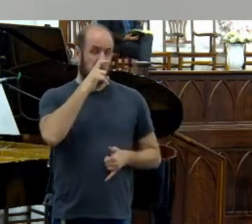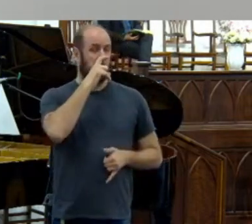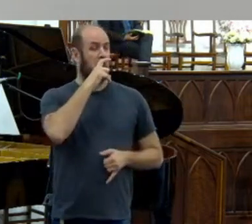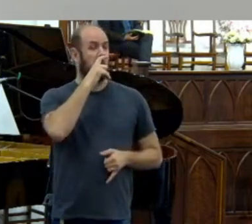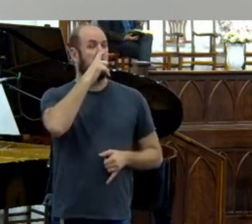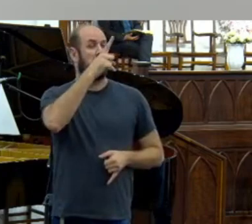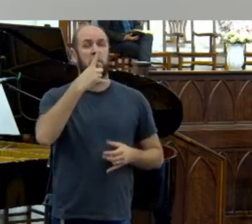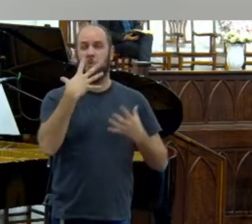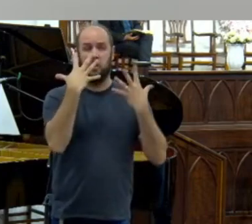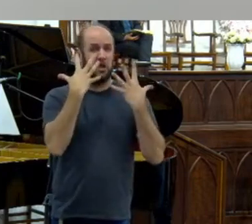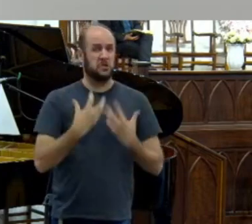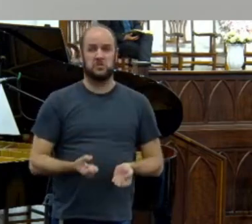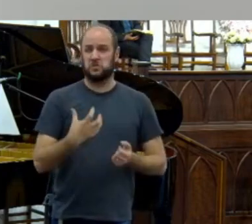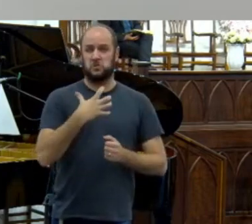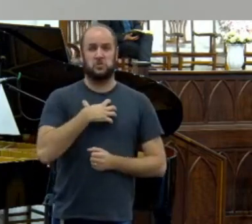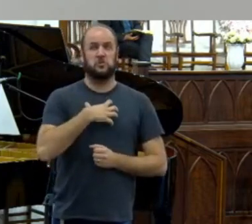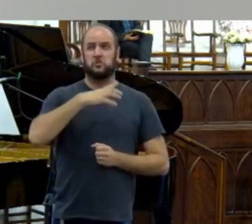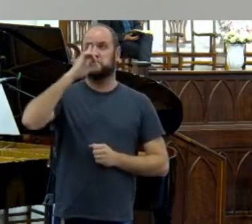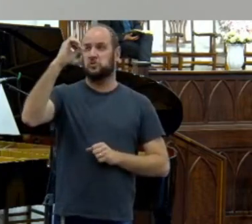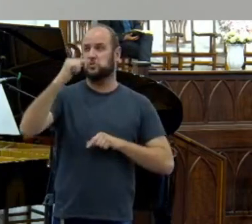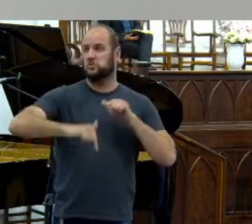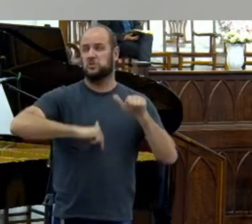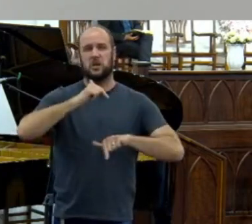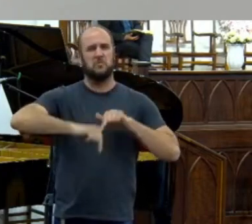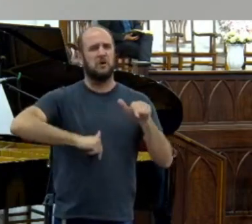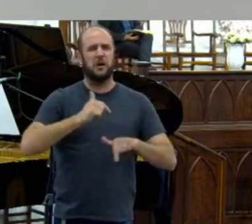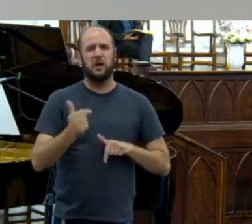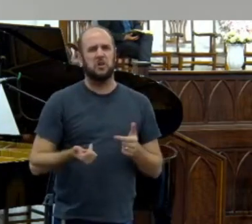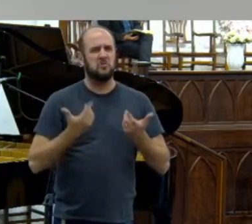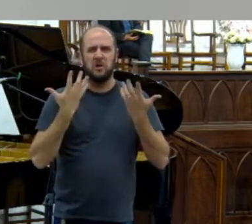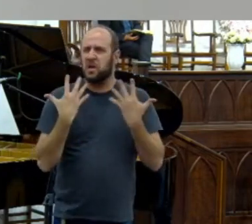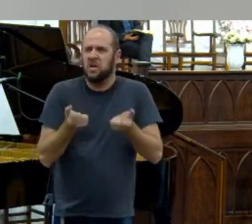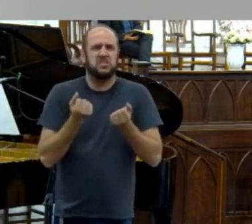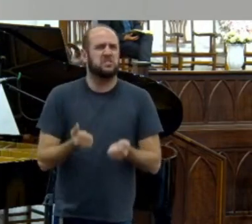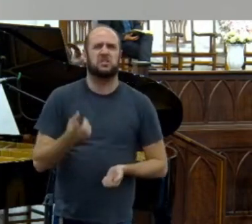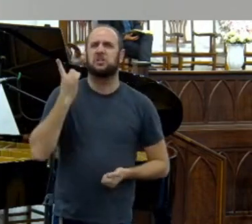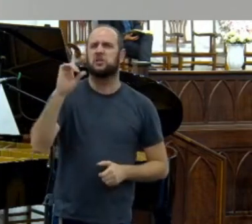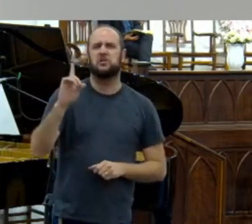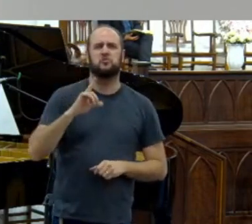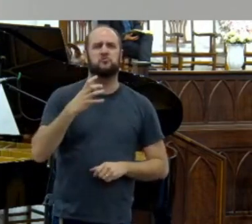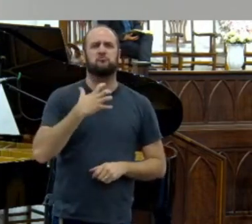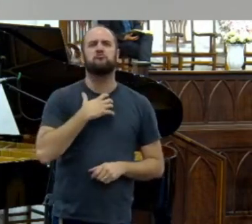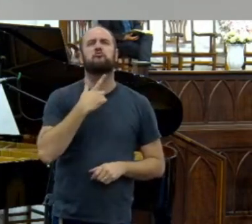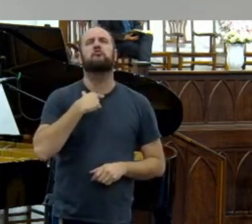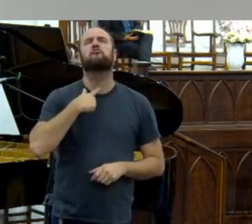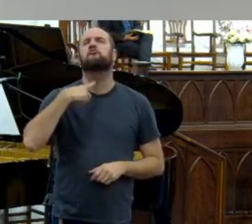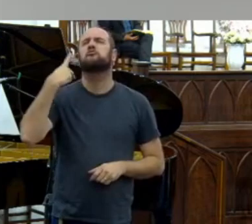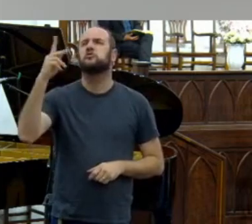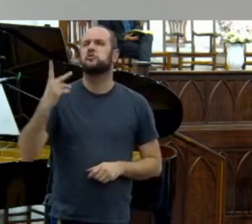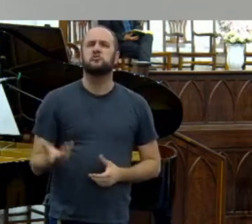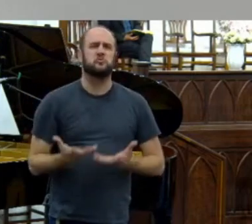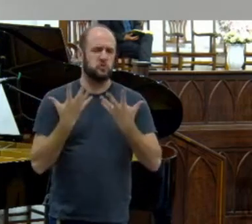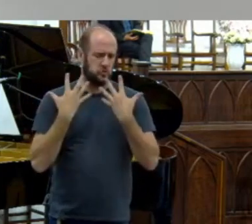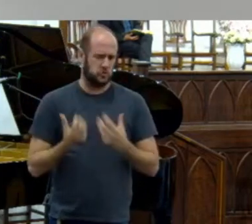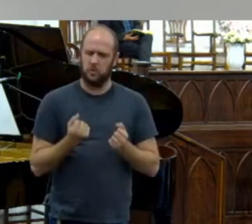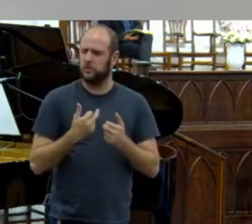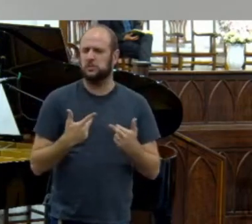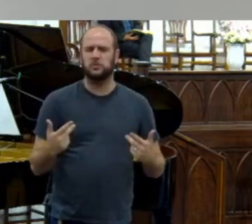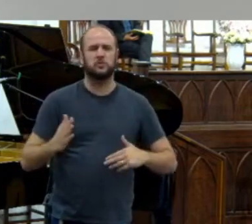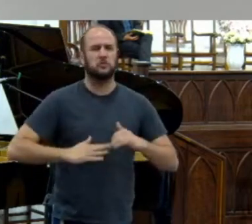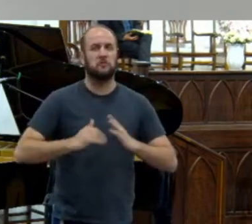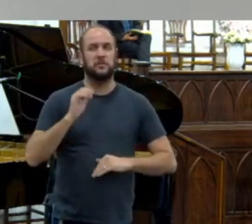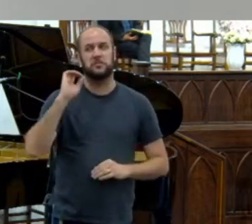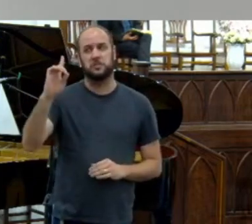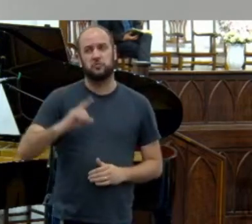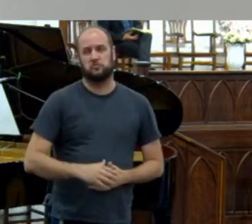não admitem o modus operandi de Deus, não admitem o modo como Deus trabalha, não admitem as coisas que Deus